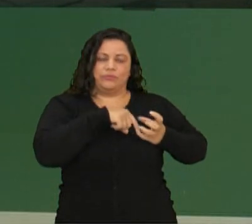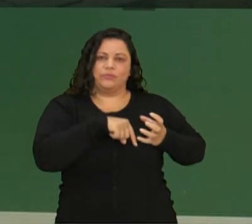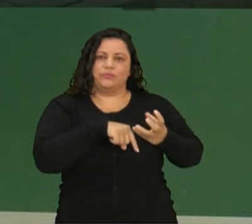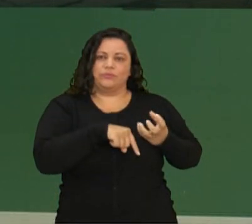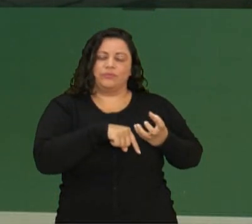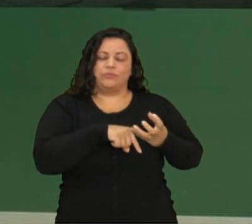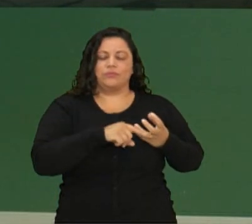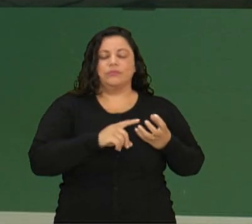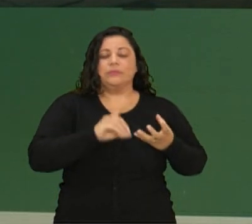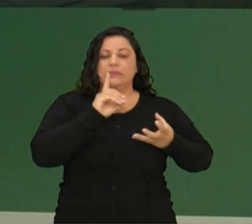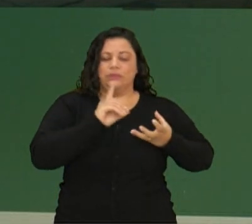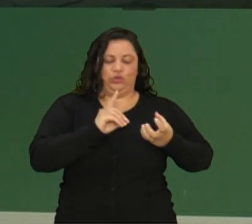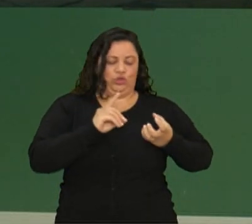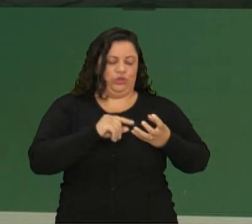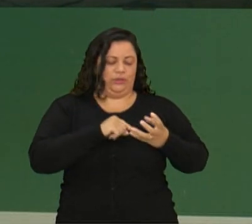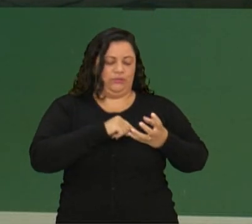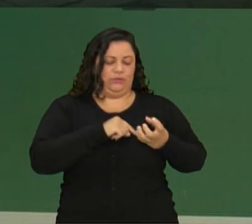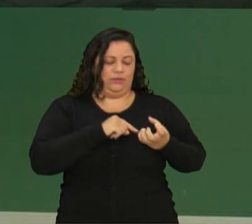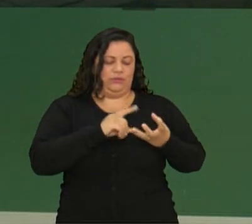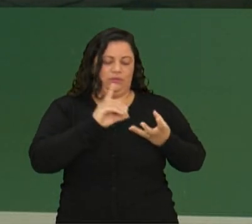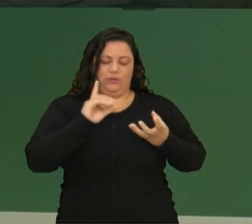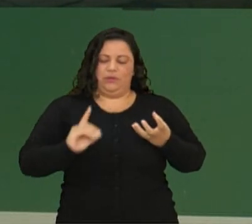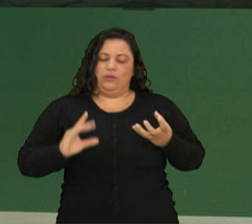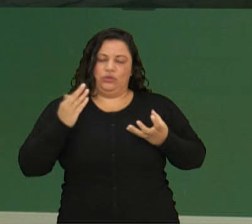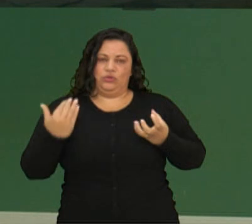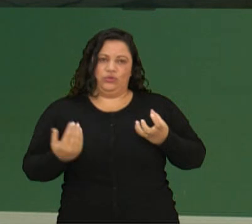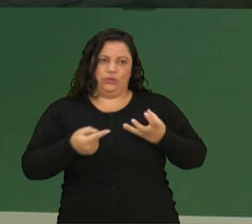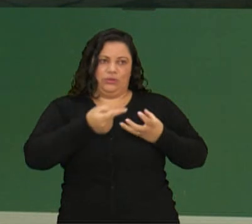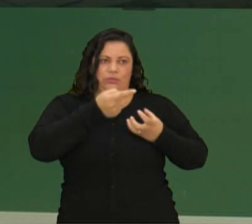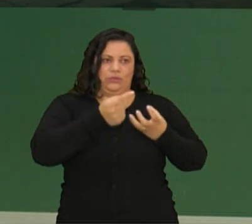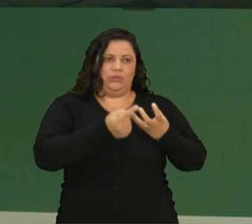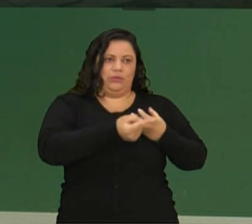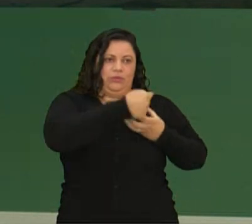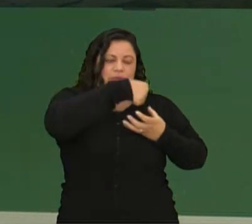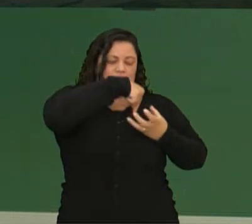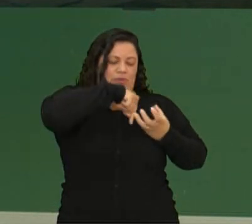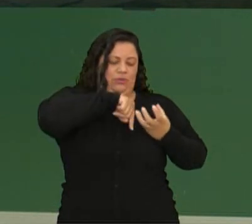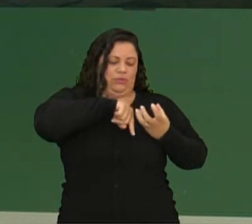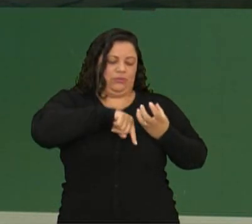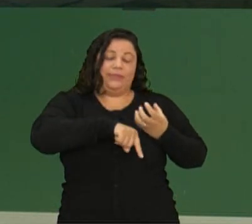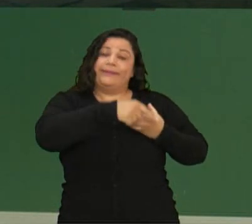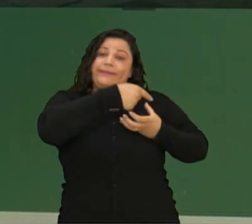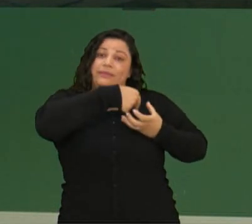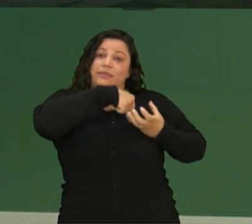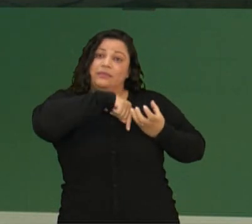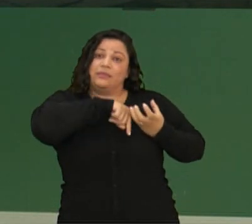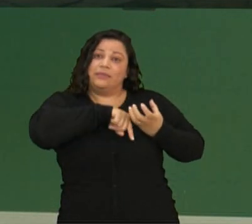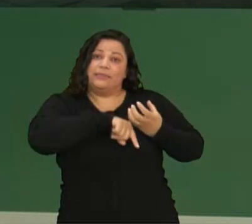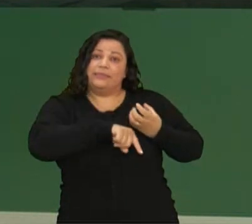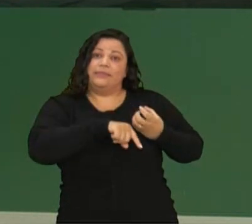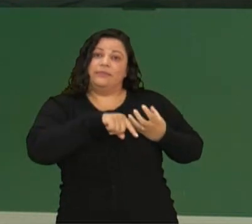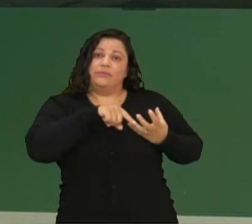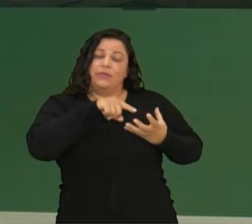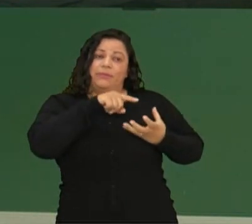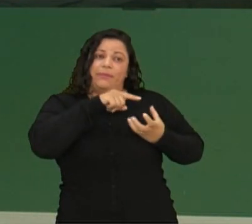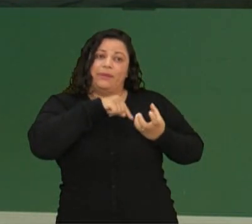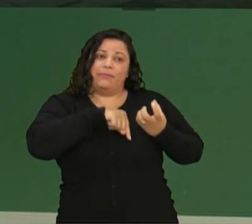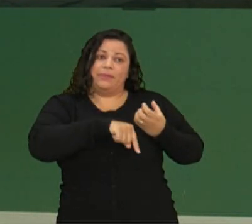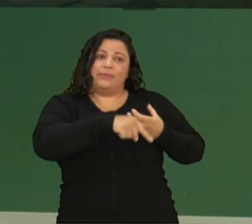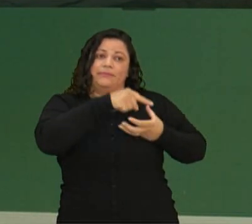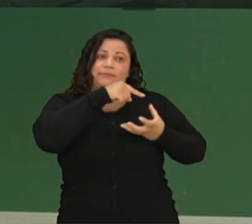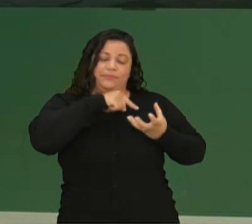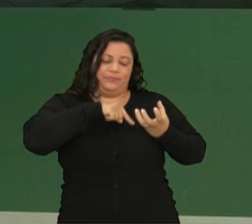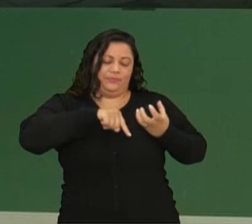átrio direito, ele desce pela válvula, tá? Eu já vou falar dela, que tem uma válvula, tá? E aí esse sangue, ele